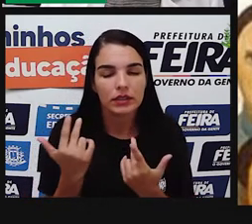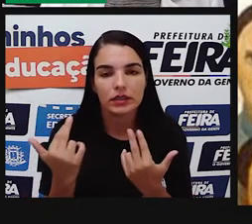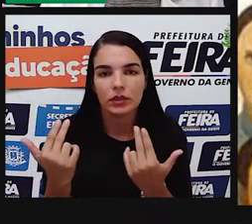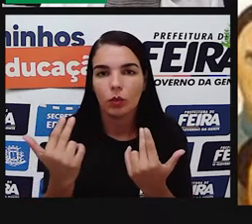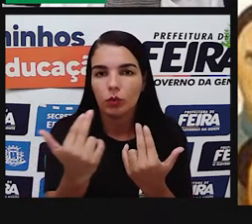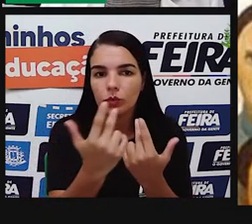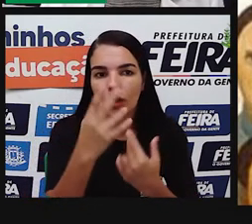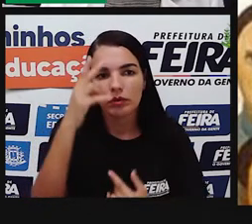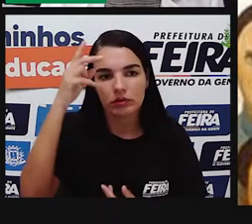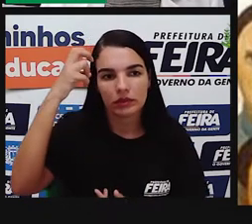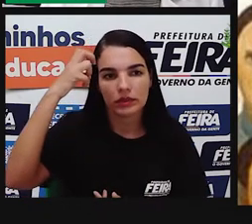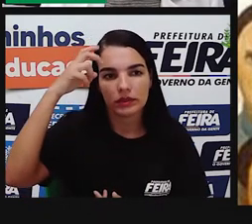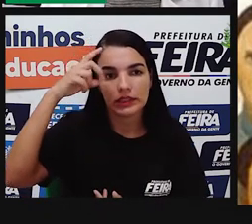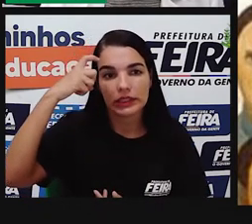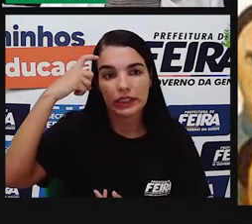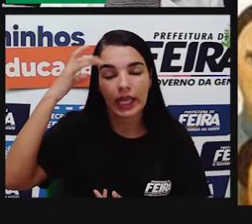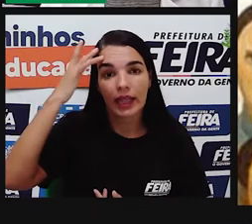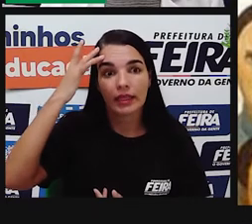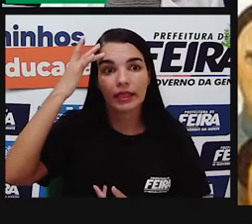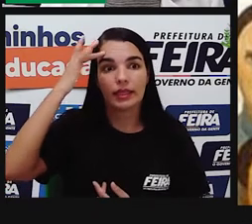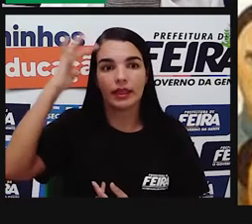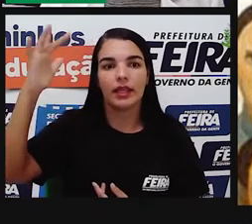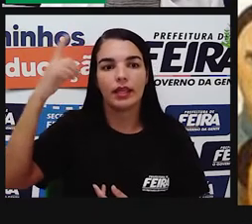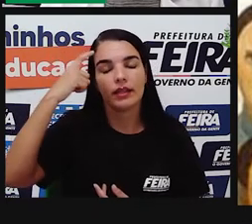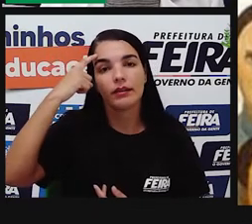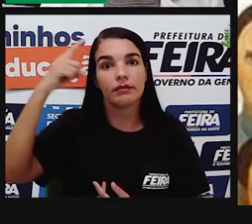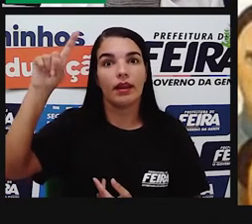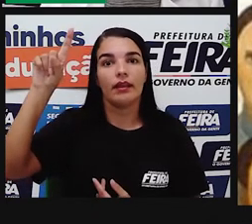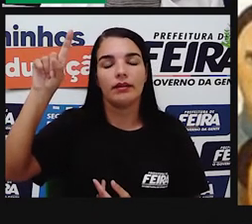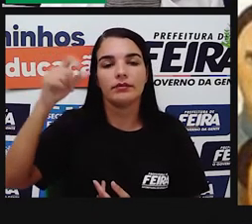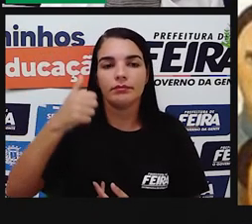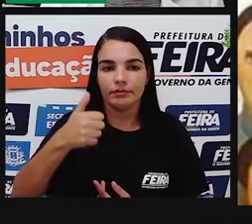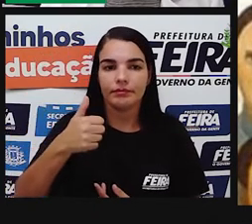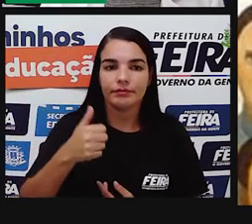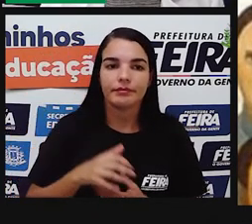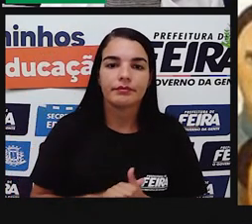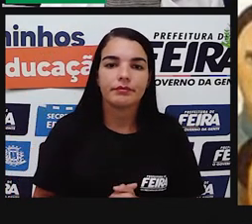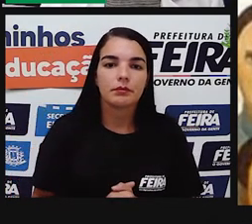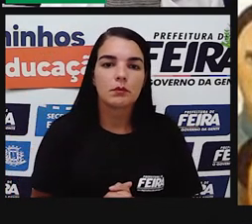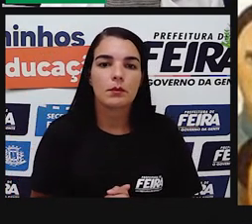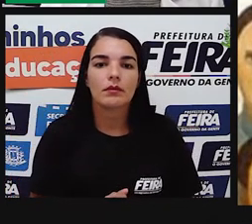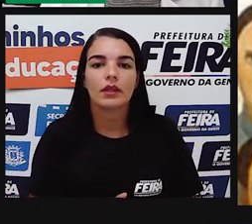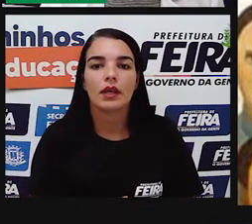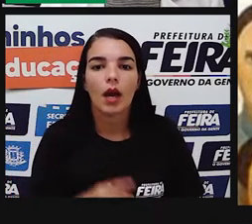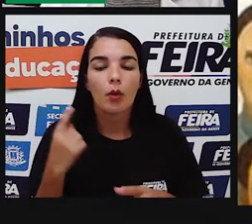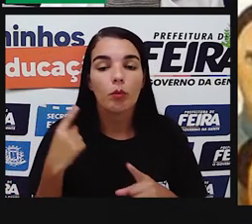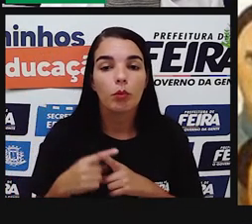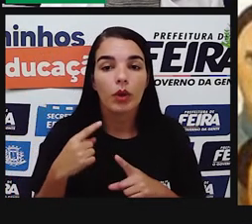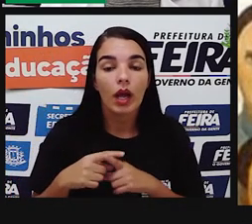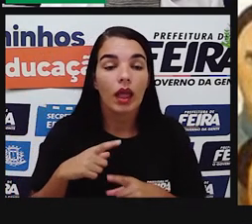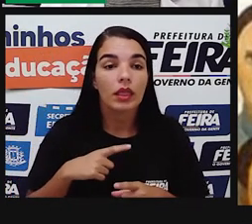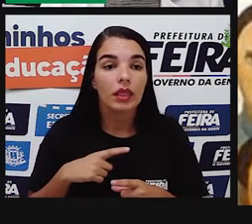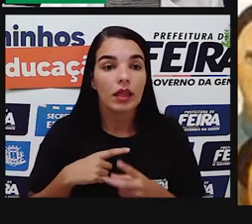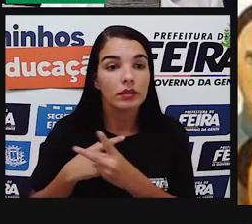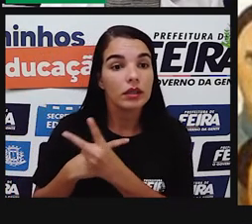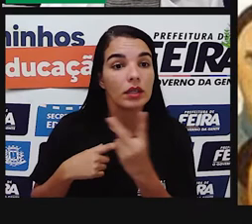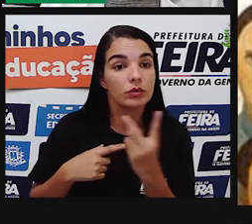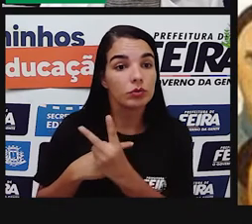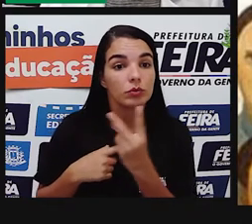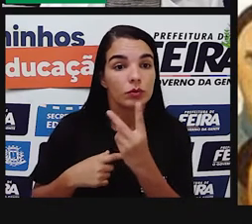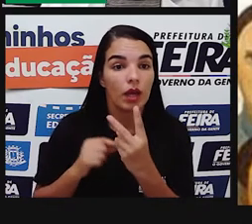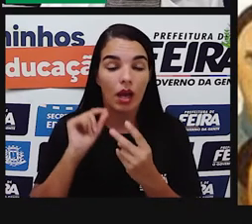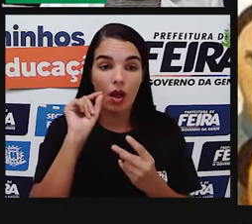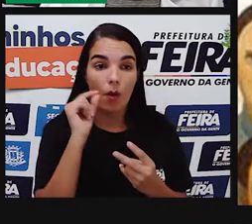tem uma linguagem mais bem elaborada, e o segundo utiliza-se da forma oral, da forma que